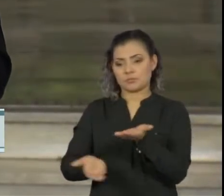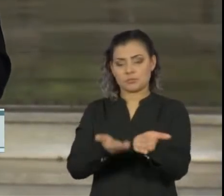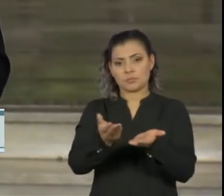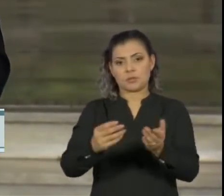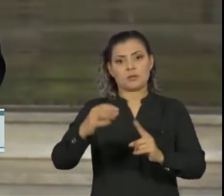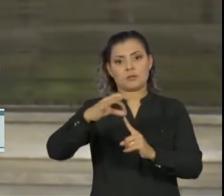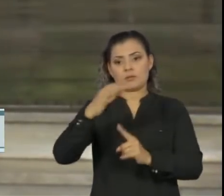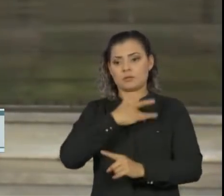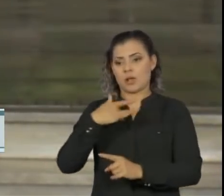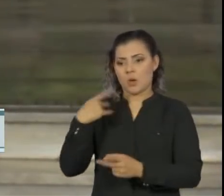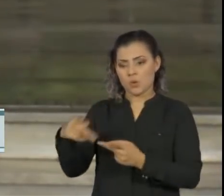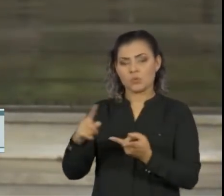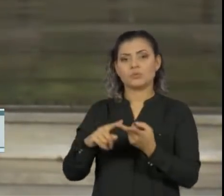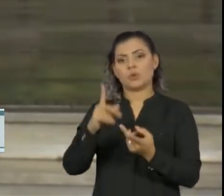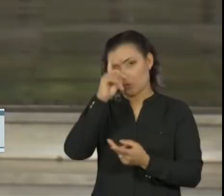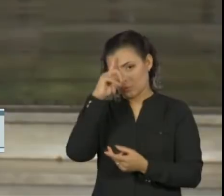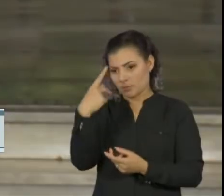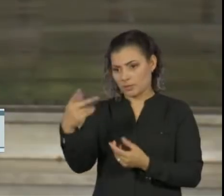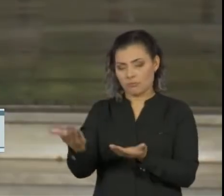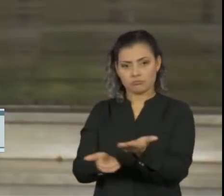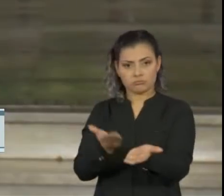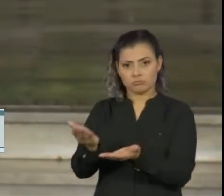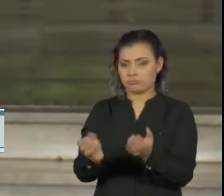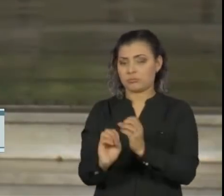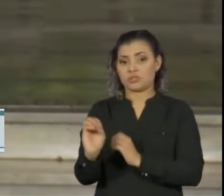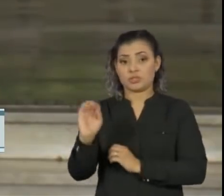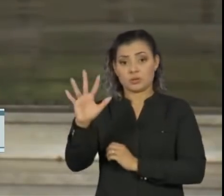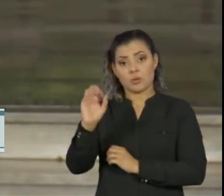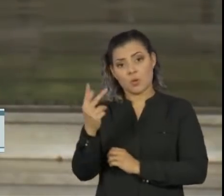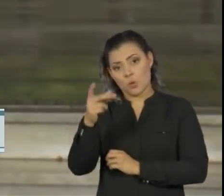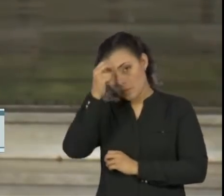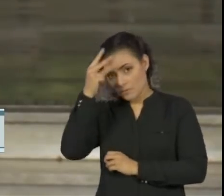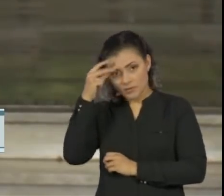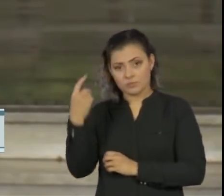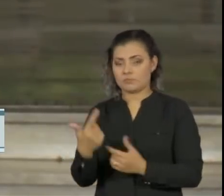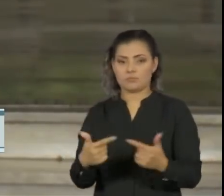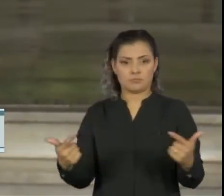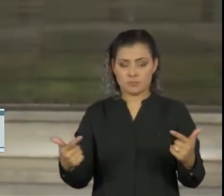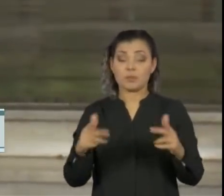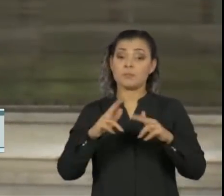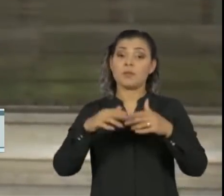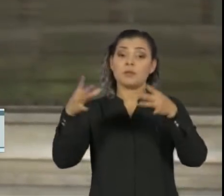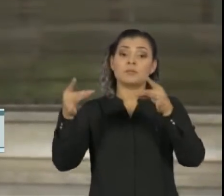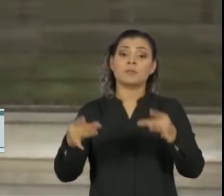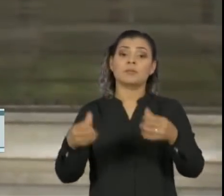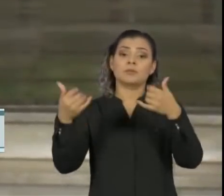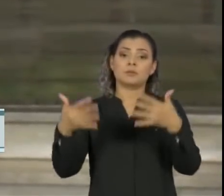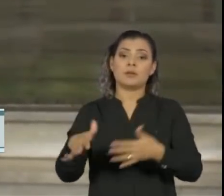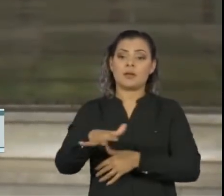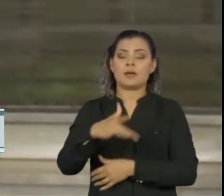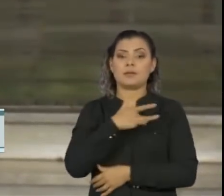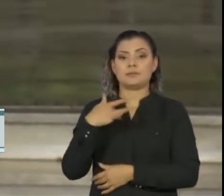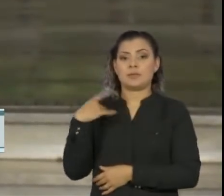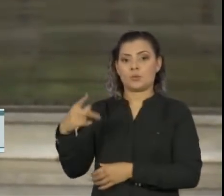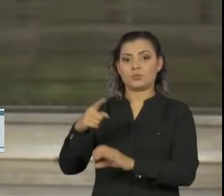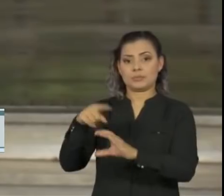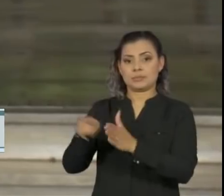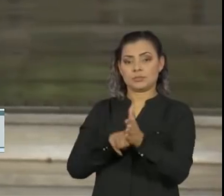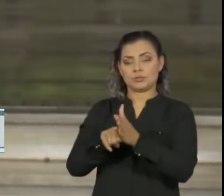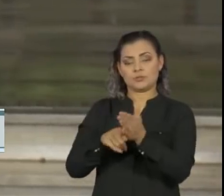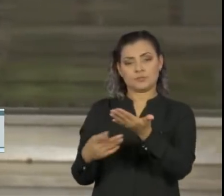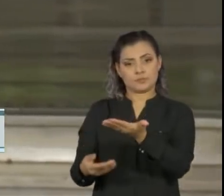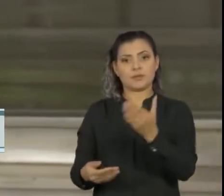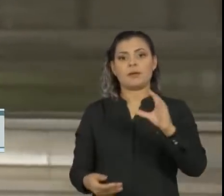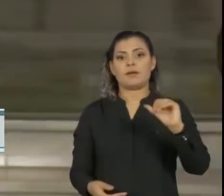postos de saúde, nos hospitais, sejam eles estaduais ou municipais. Mas quem fala sobre isso é a ciência, é o Dr.